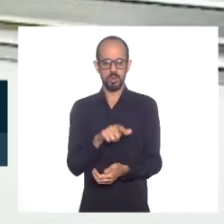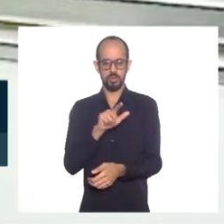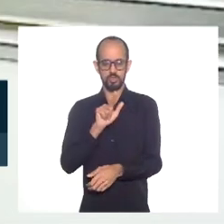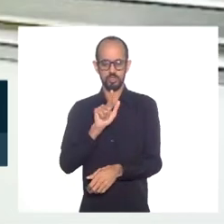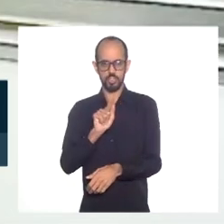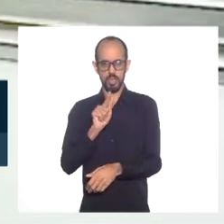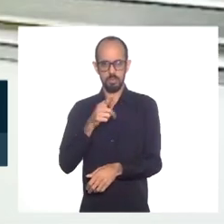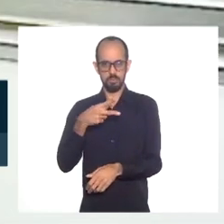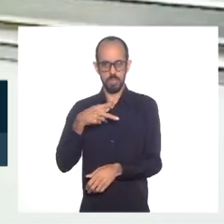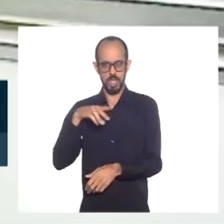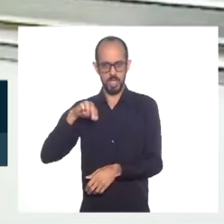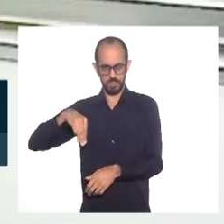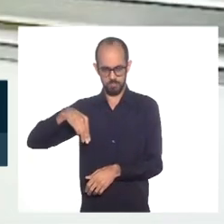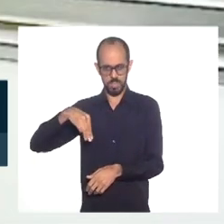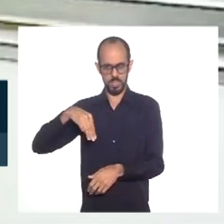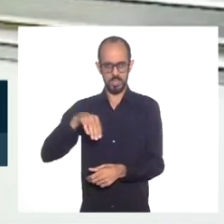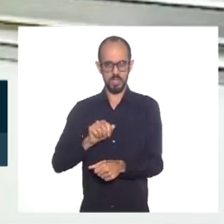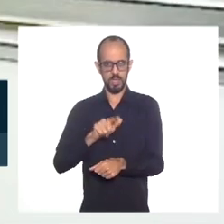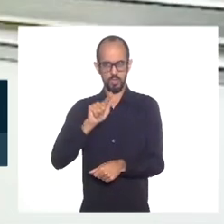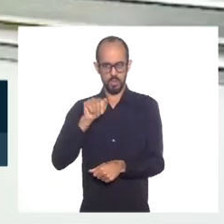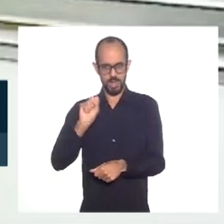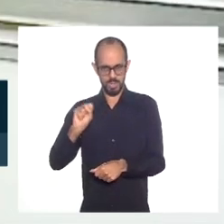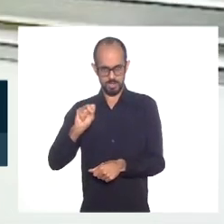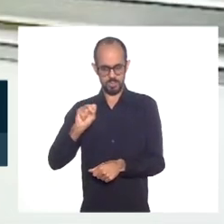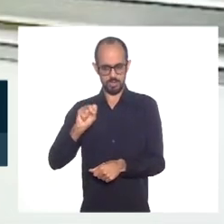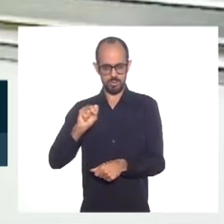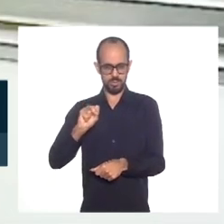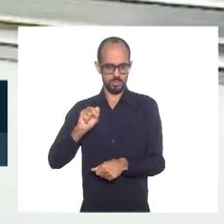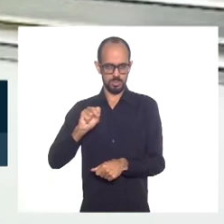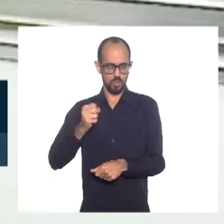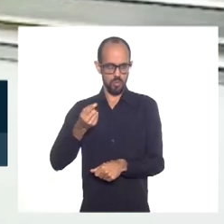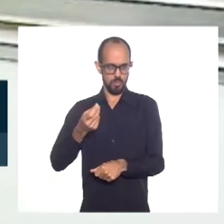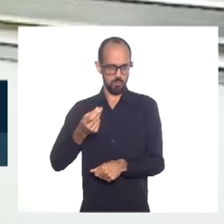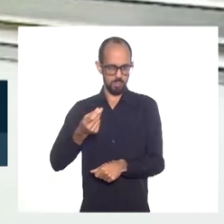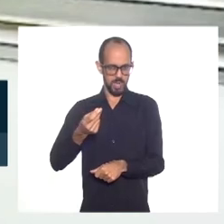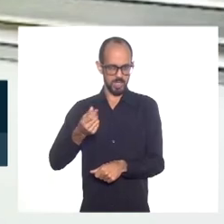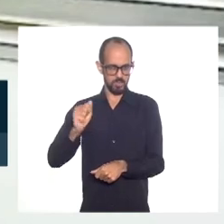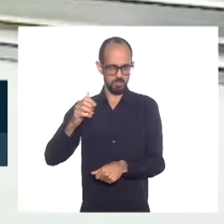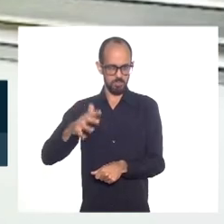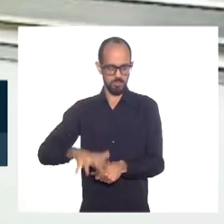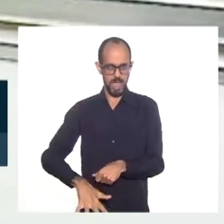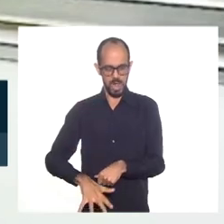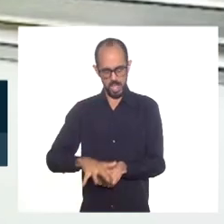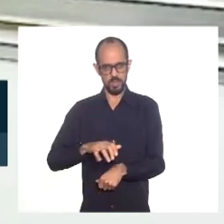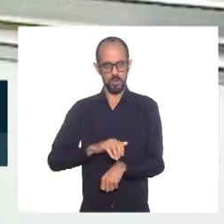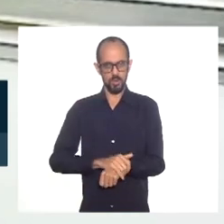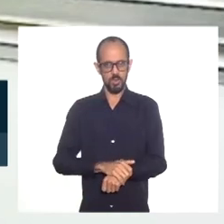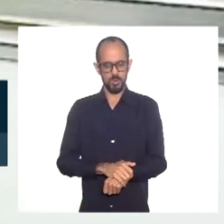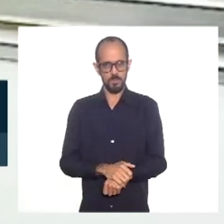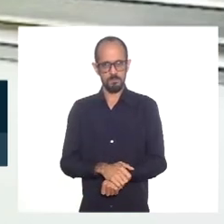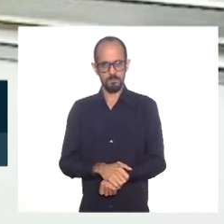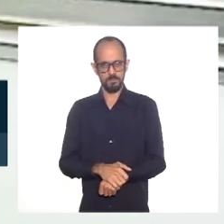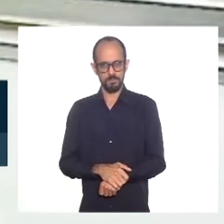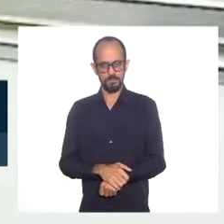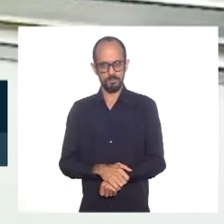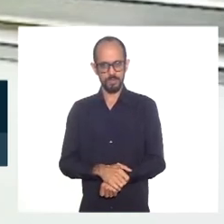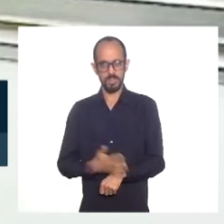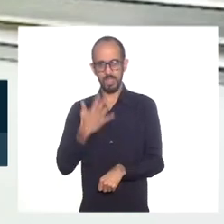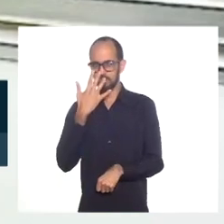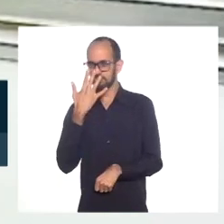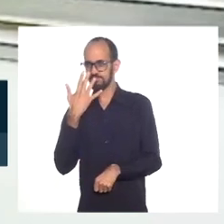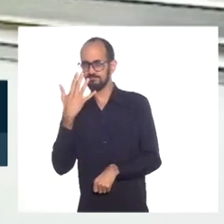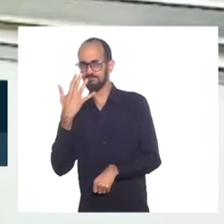UGPM, um gás com um preço muito mais competitivo, com um atrator